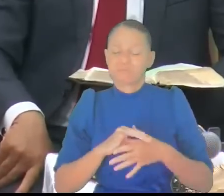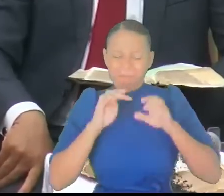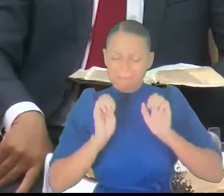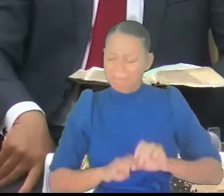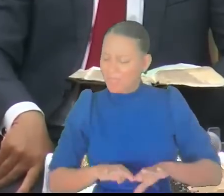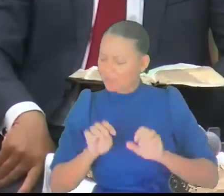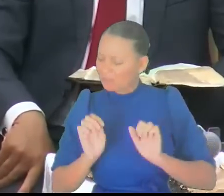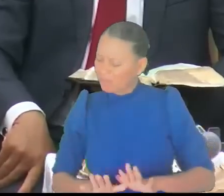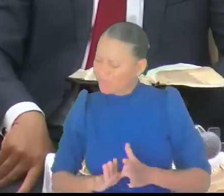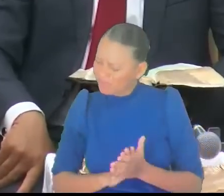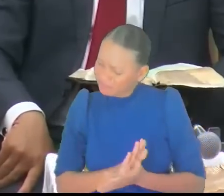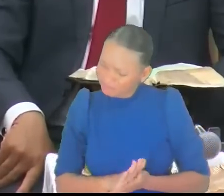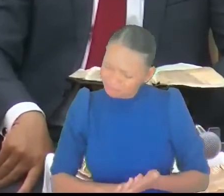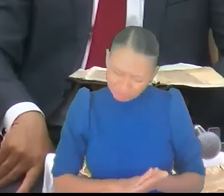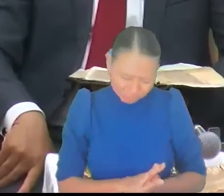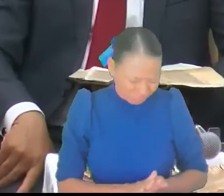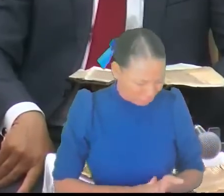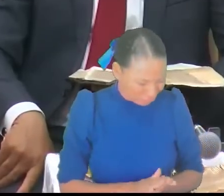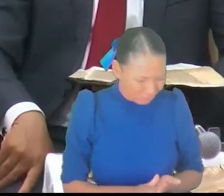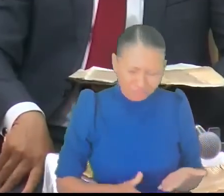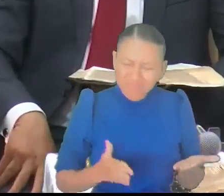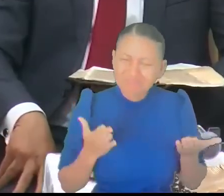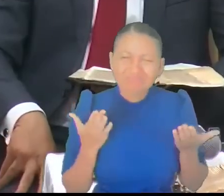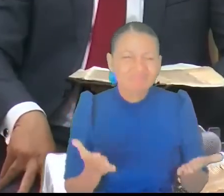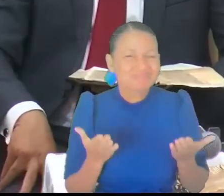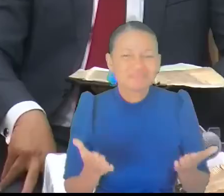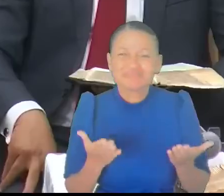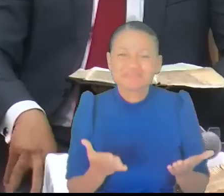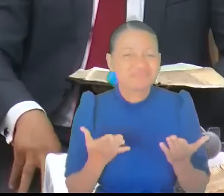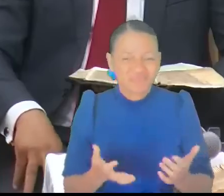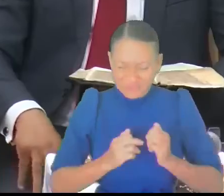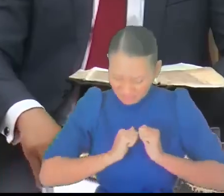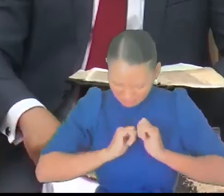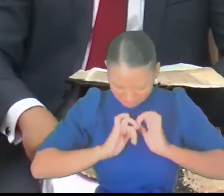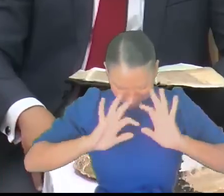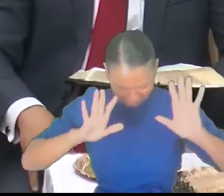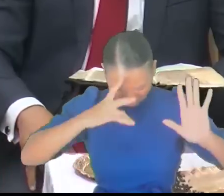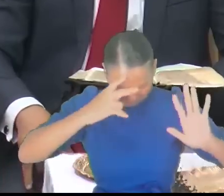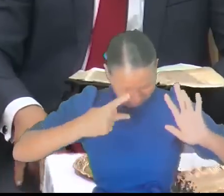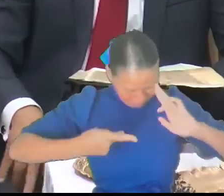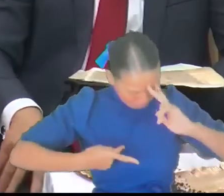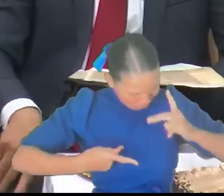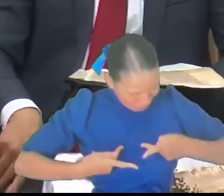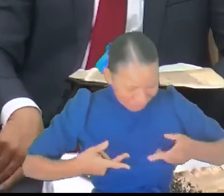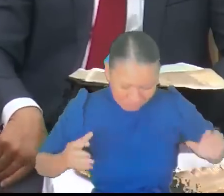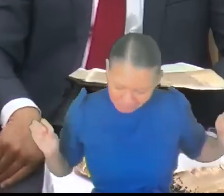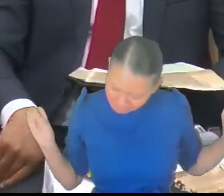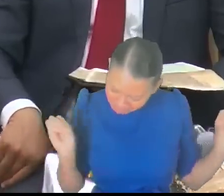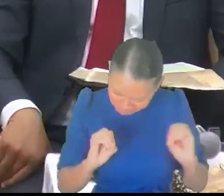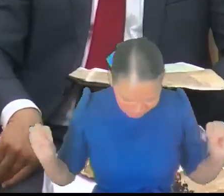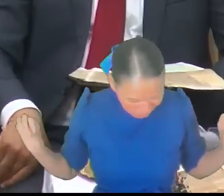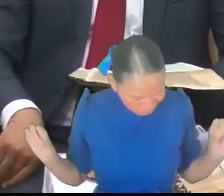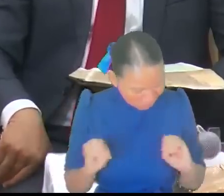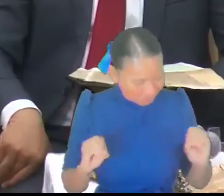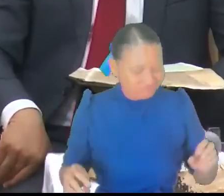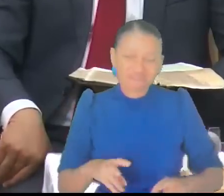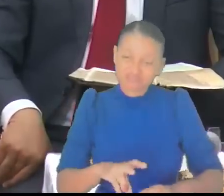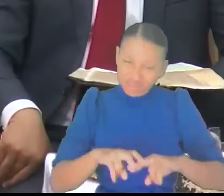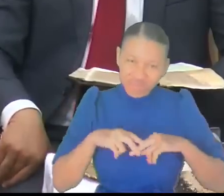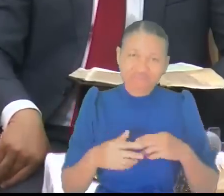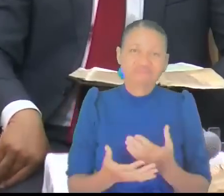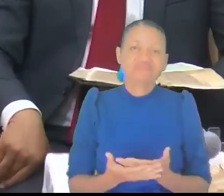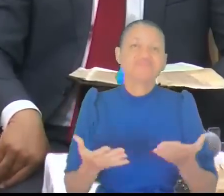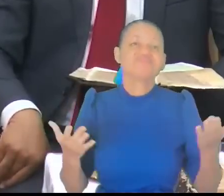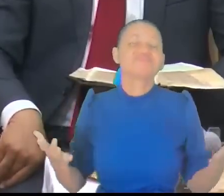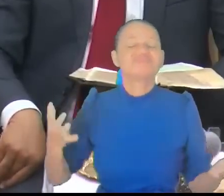algum. Você é lua, você não tem brilho nenhum, você não tem luz nenhuma. Por isso que o